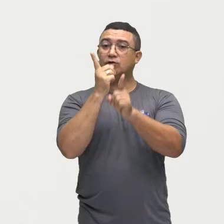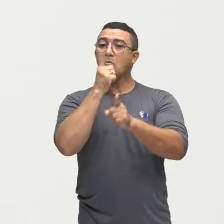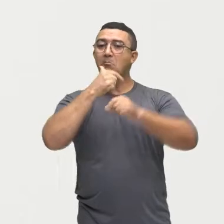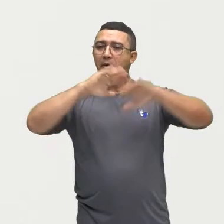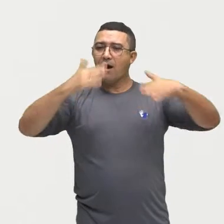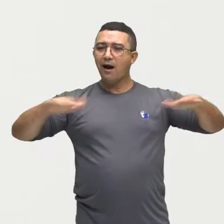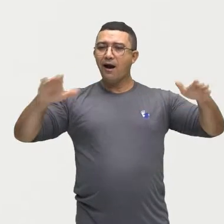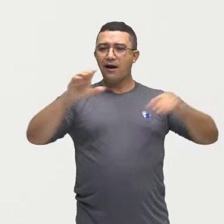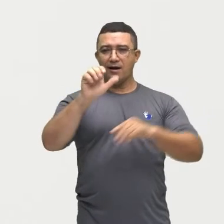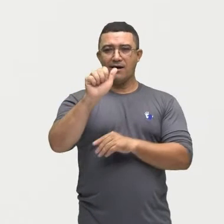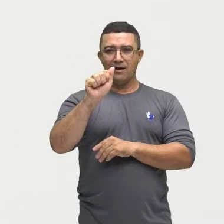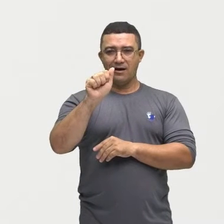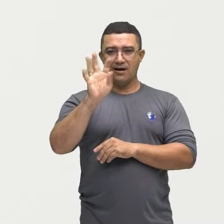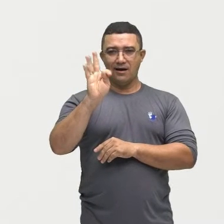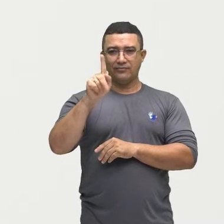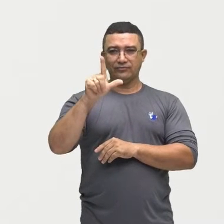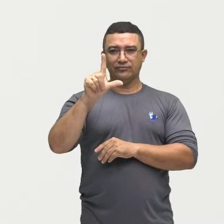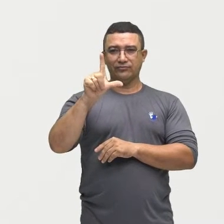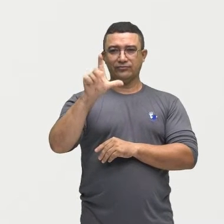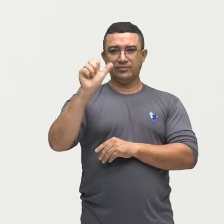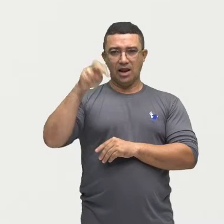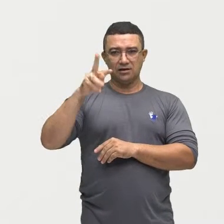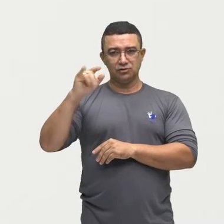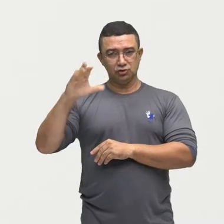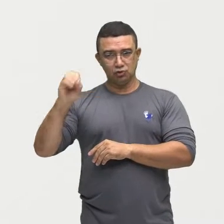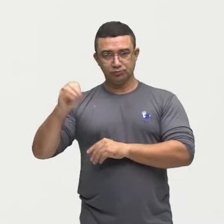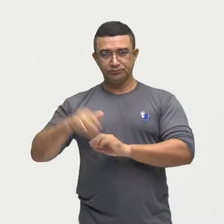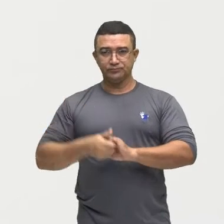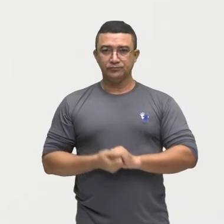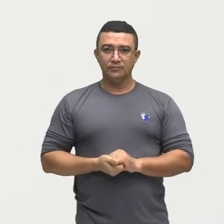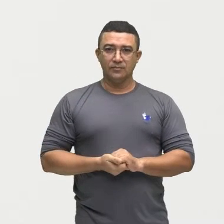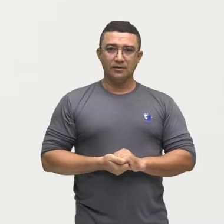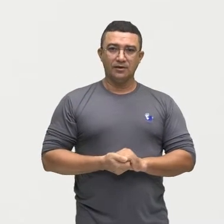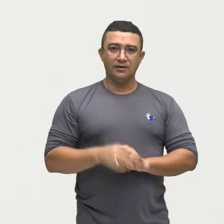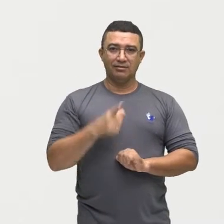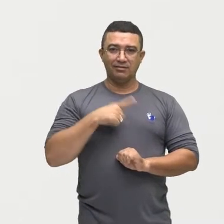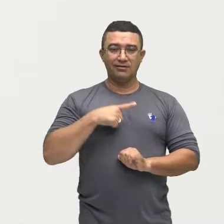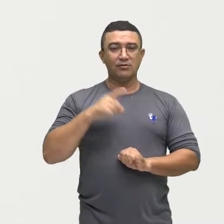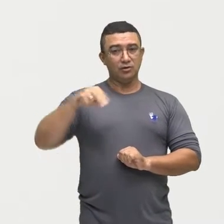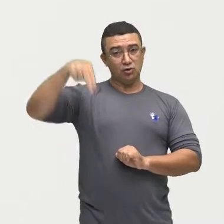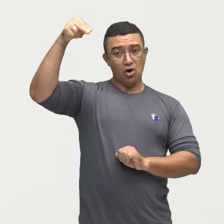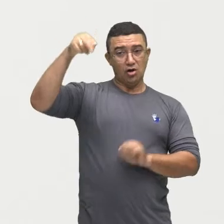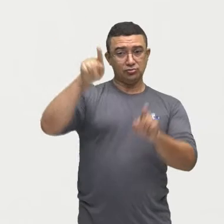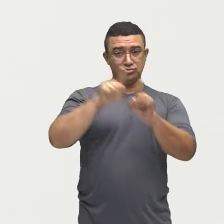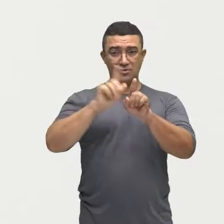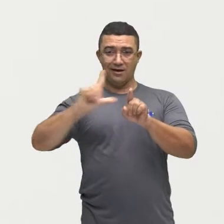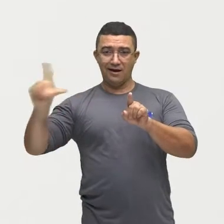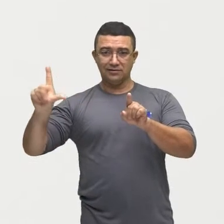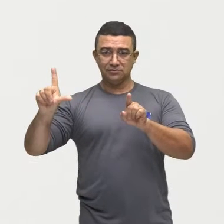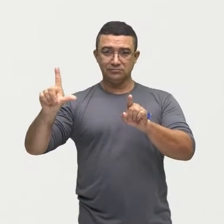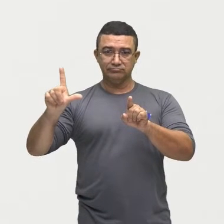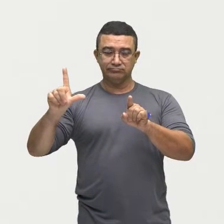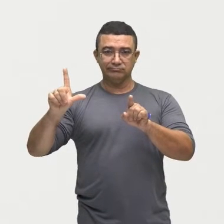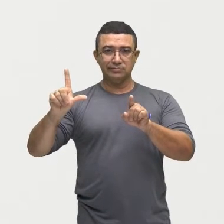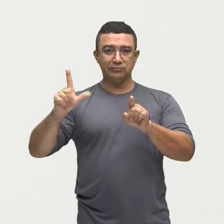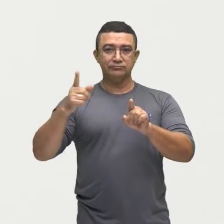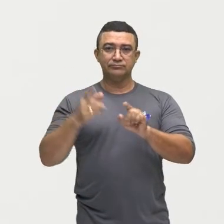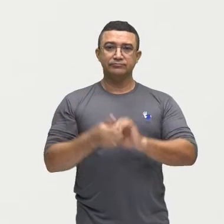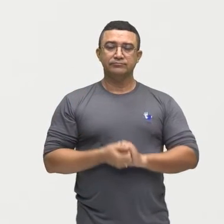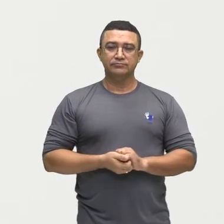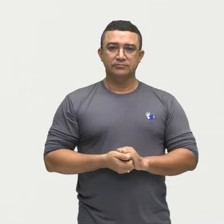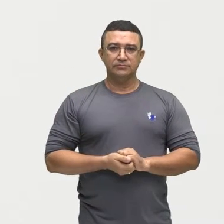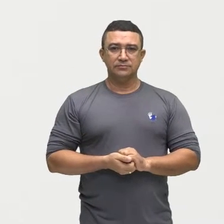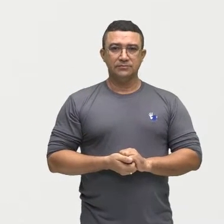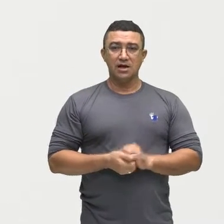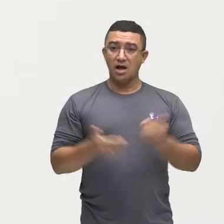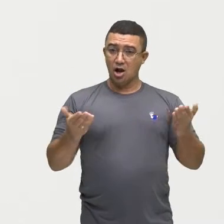Atlântico. Aí nós temos a região norte, a região centro-oeste e ao sul a região sudeste. Aí vamos